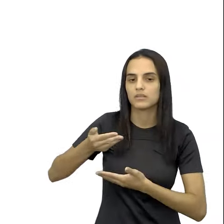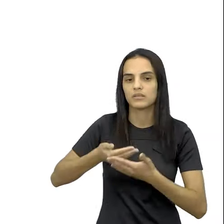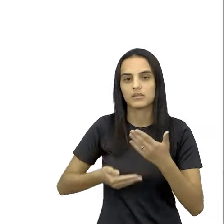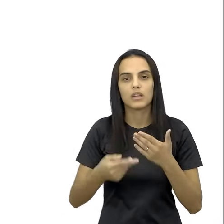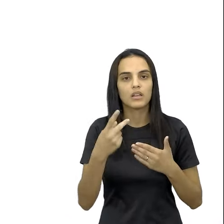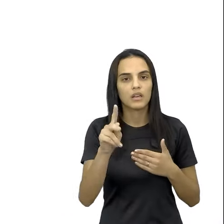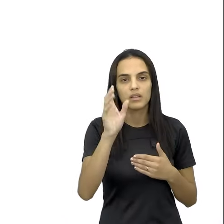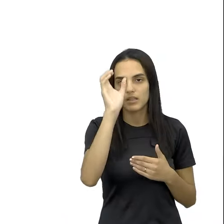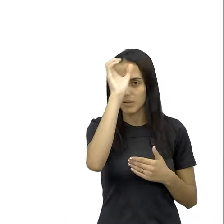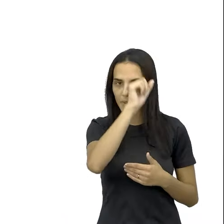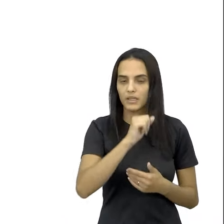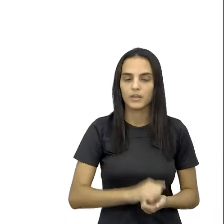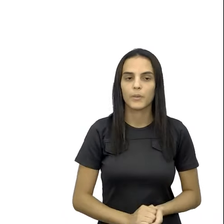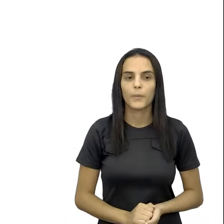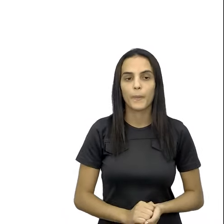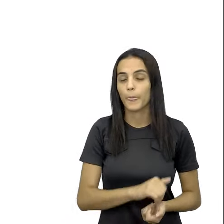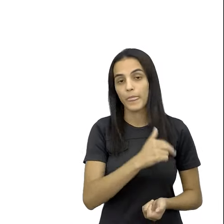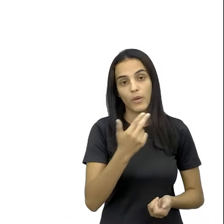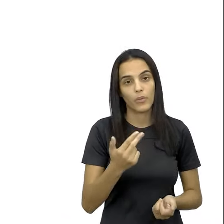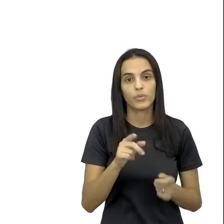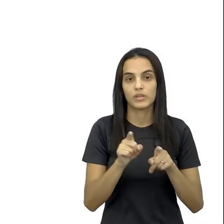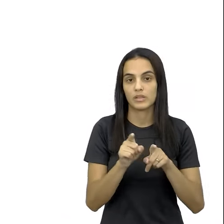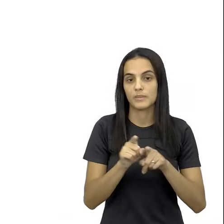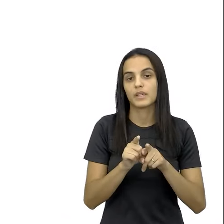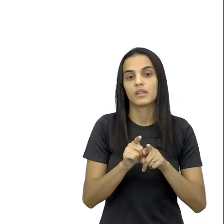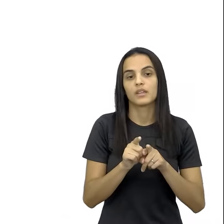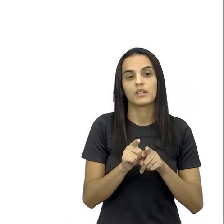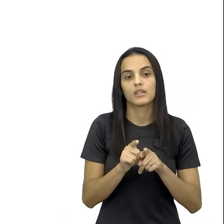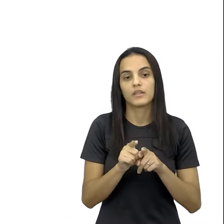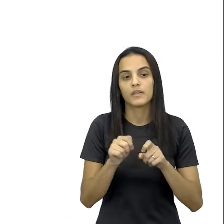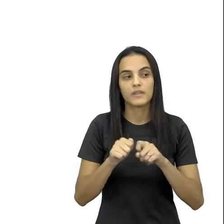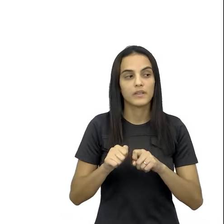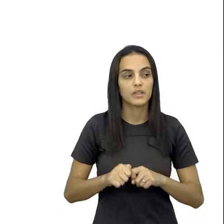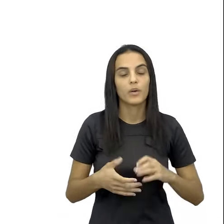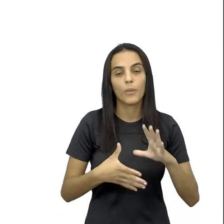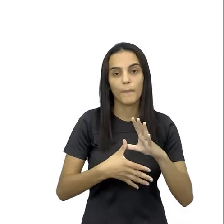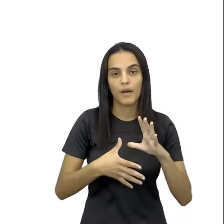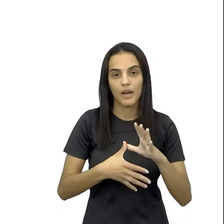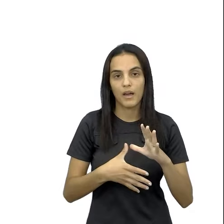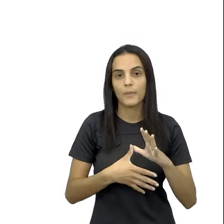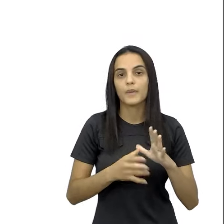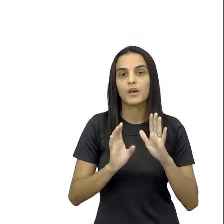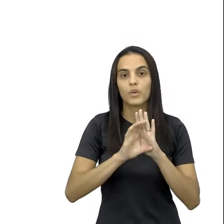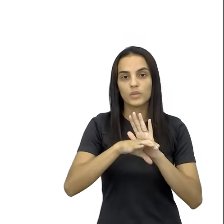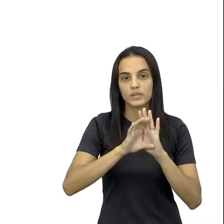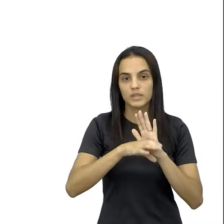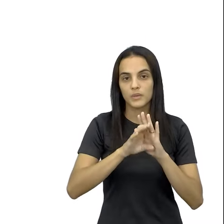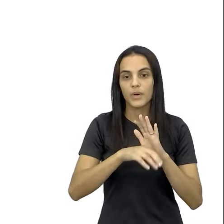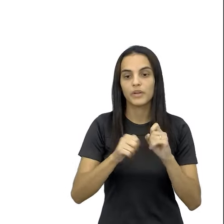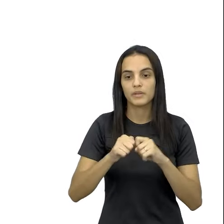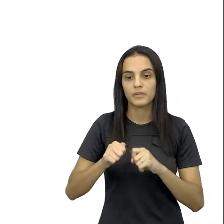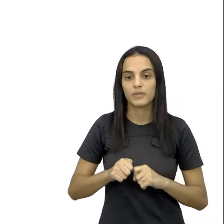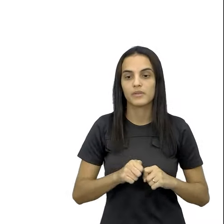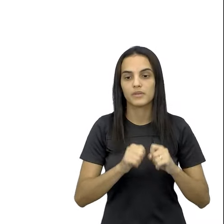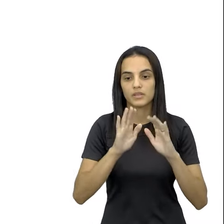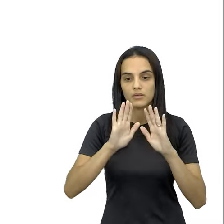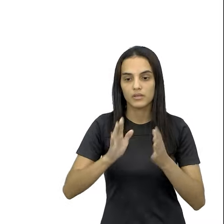daquilo que aprendeu, né, ou também faz um mapa conceitual do que foi feito, e aí